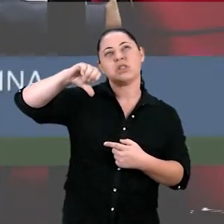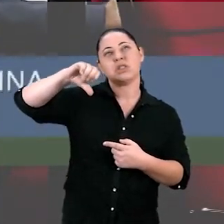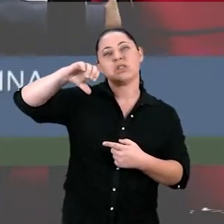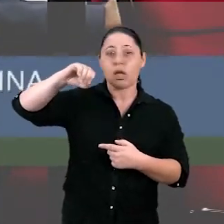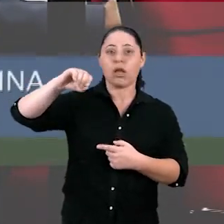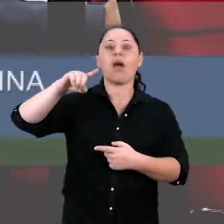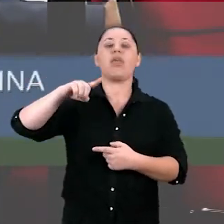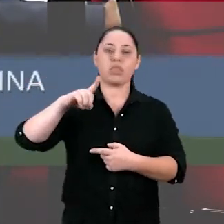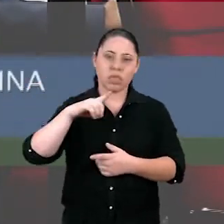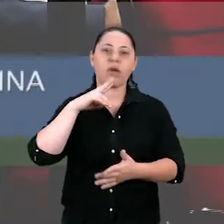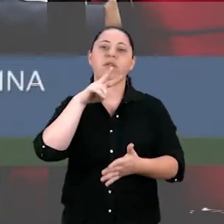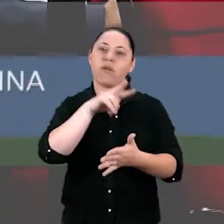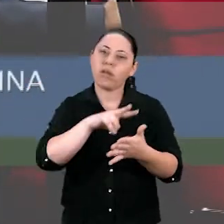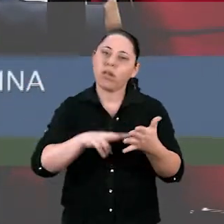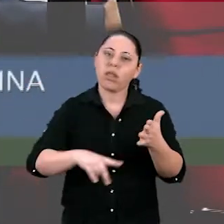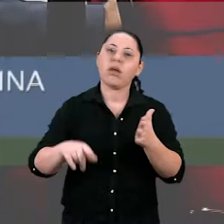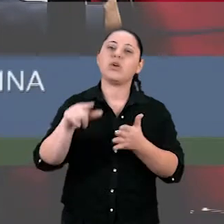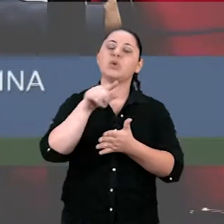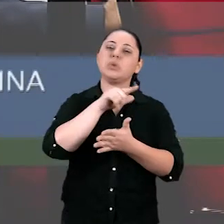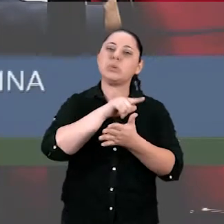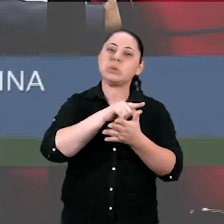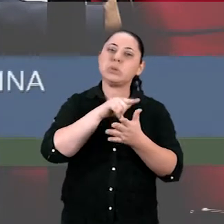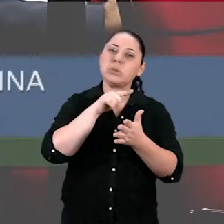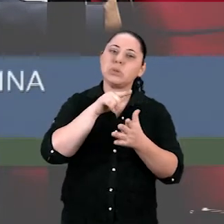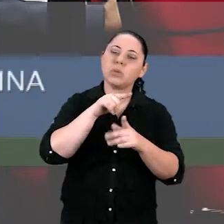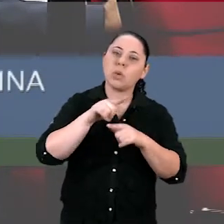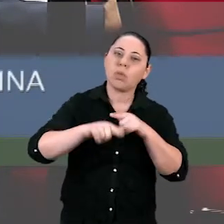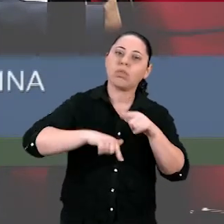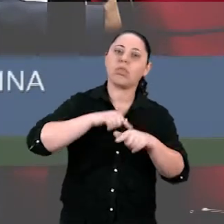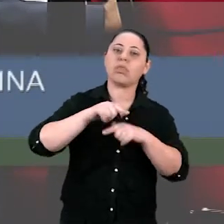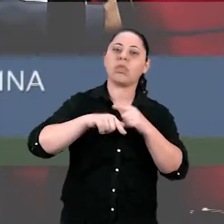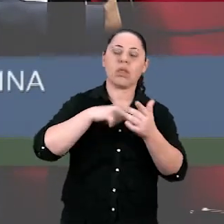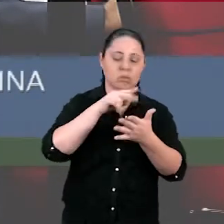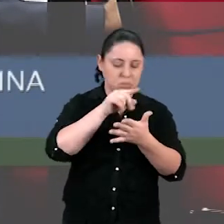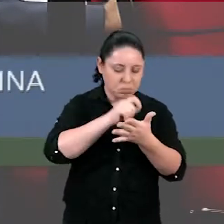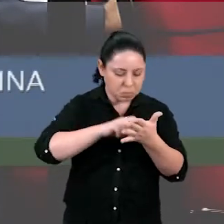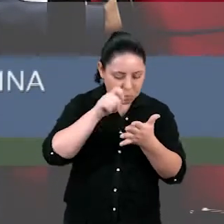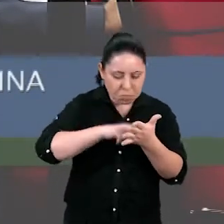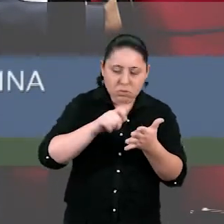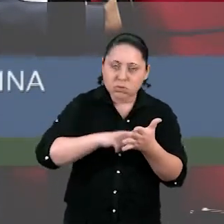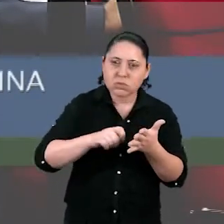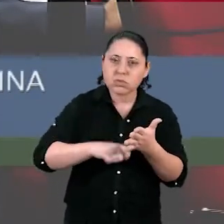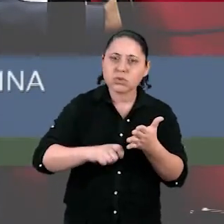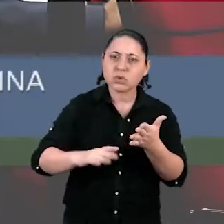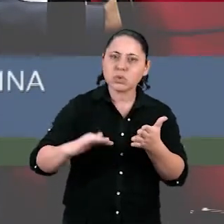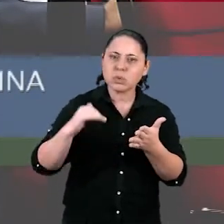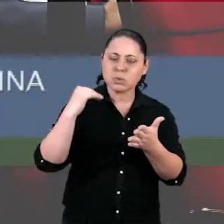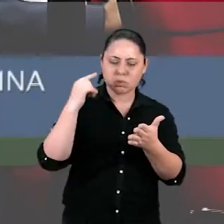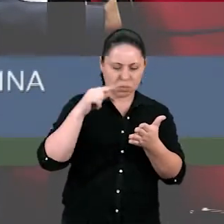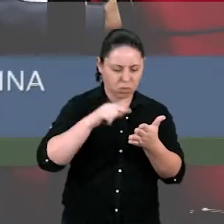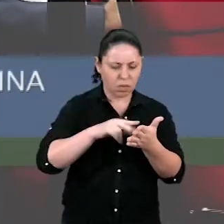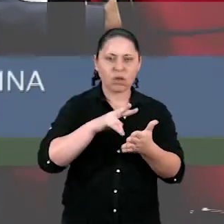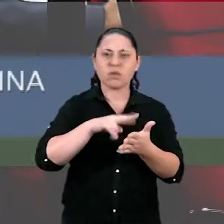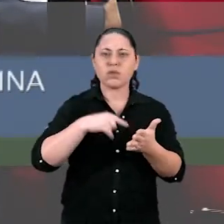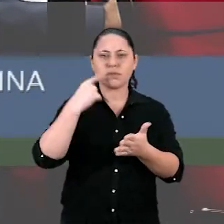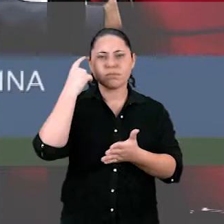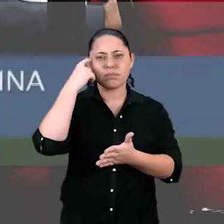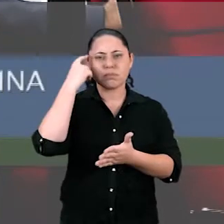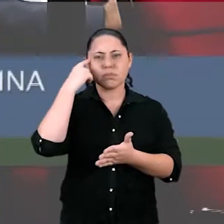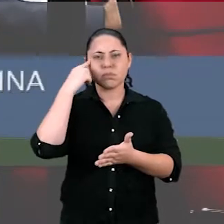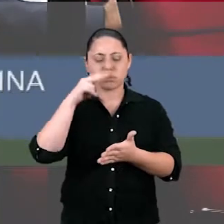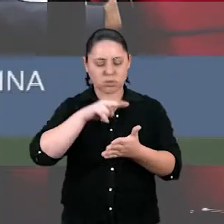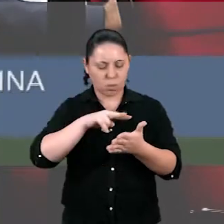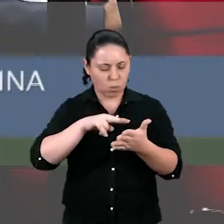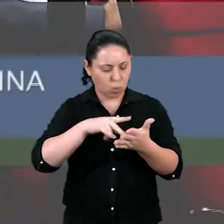1990, tenho lido os trabalhos de Sua Excelência e vejo como os pensamentos de